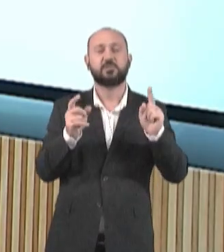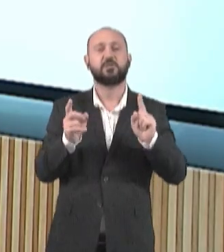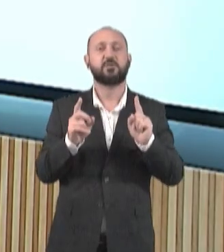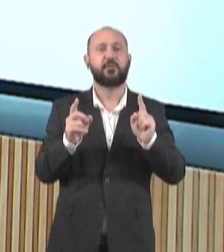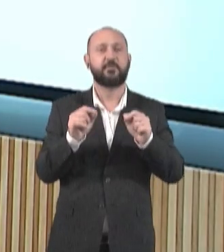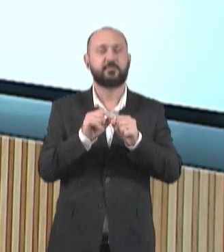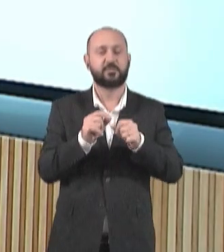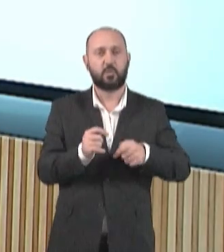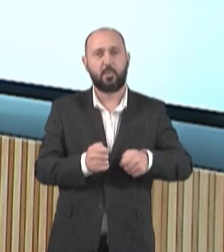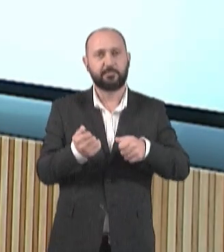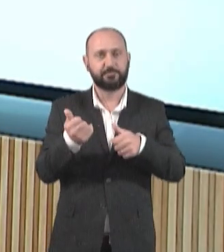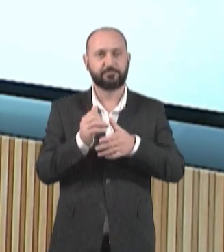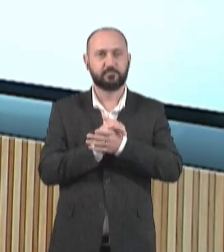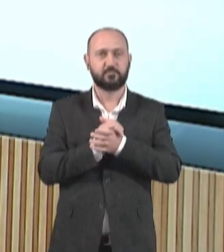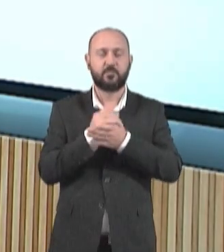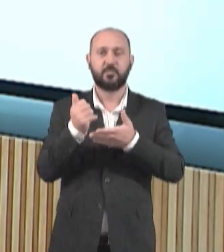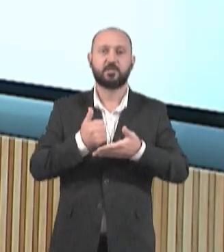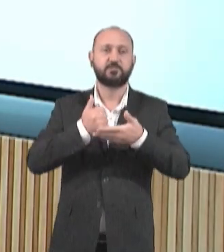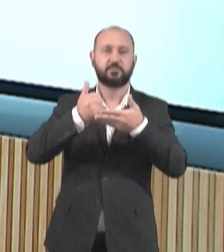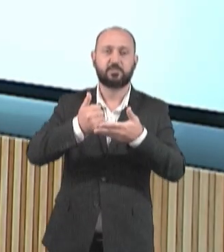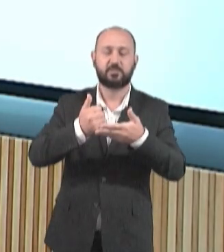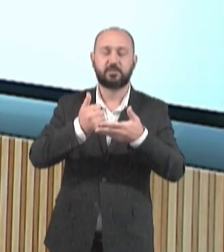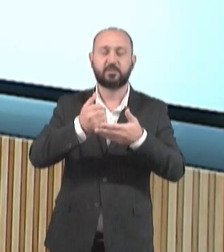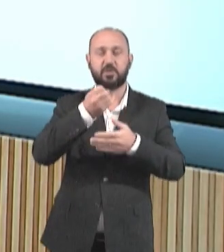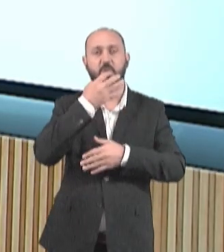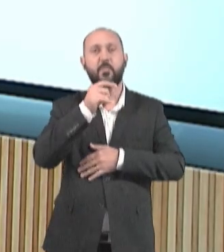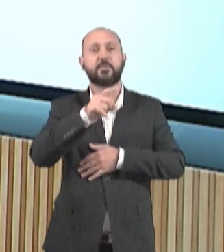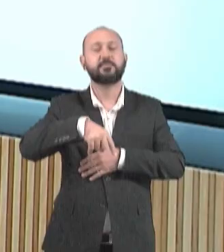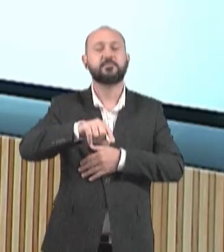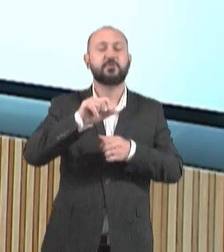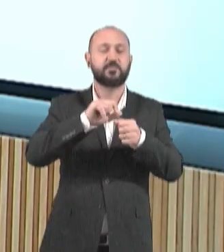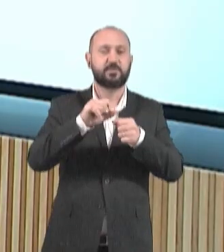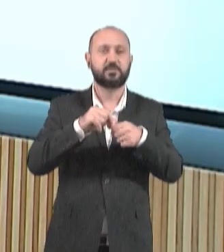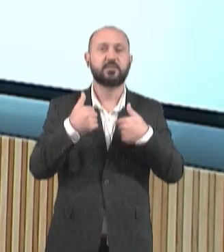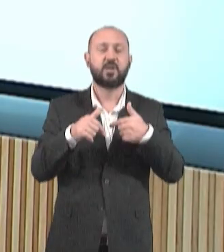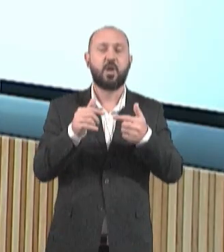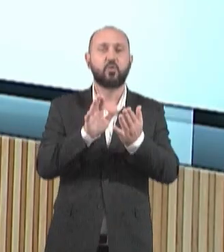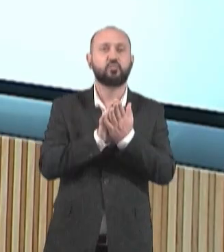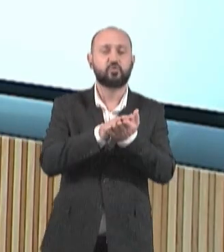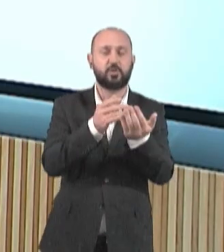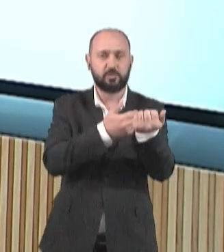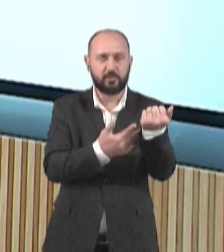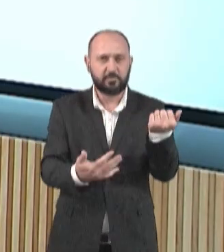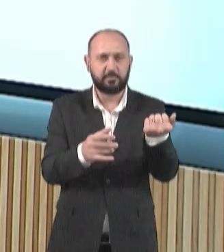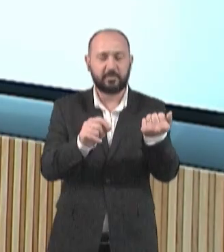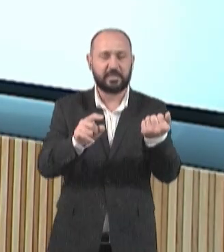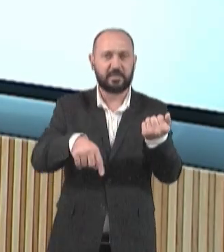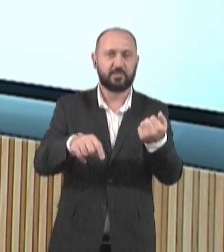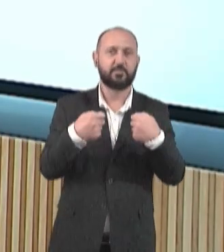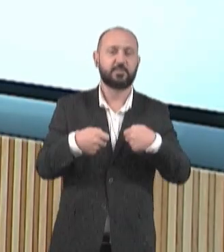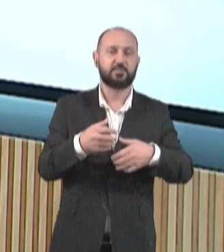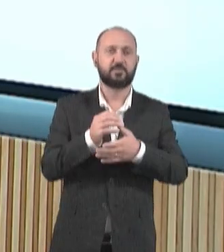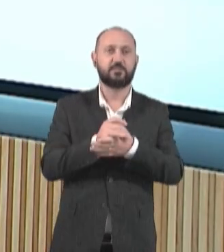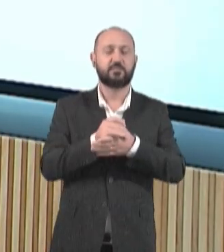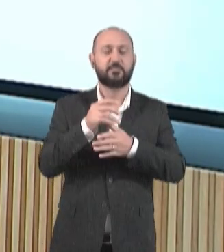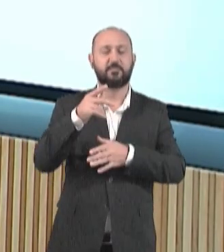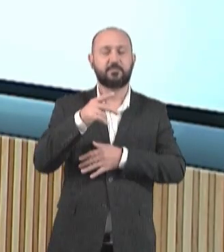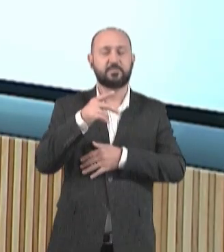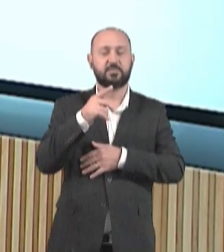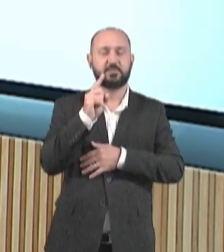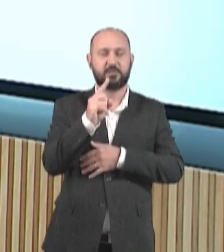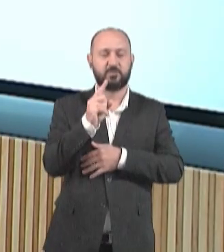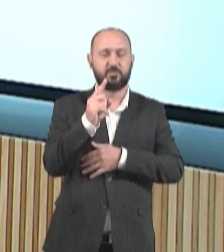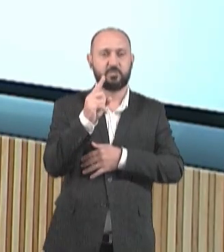fazerem a sua doação, né, e ajudar nessa corrente do bem em busca de mais bolsas de sangue para poder atender quem precisa. PL